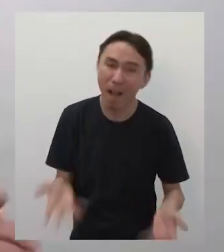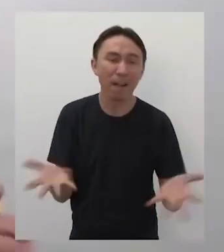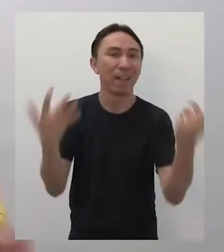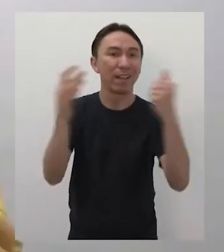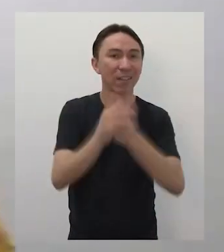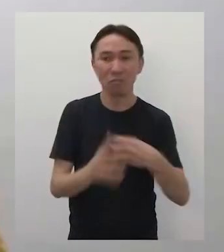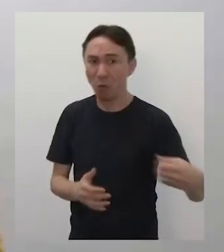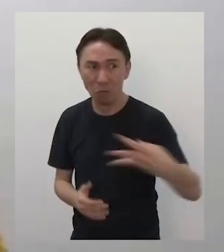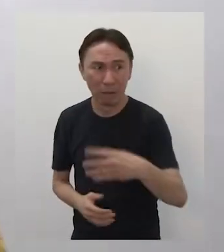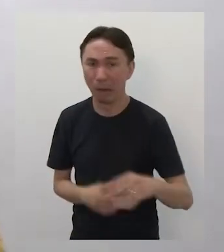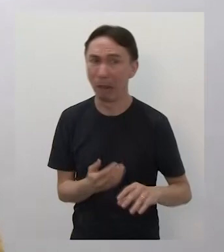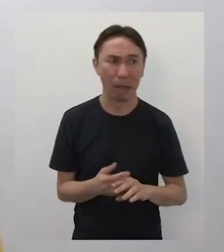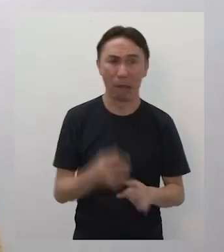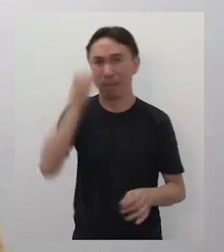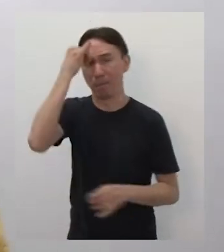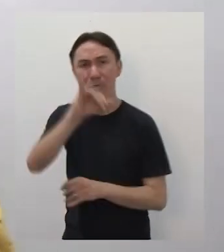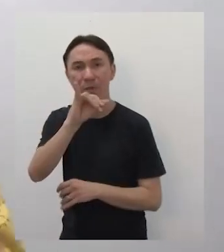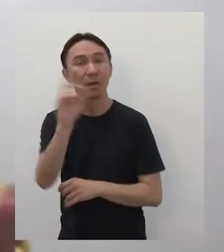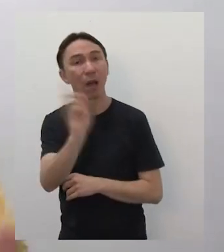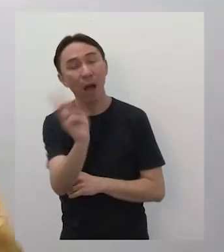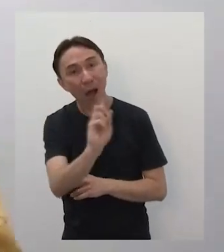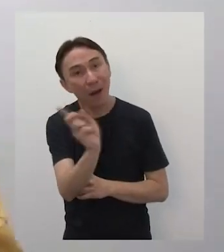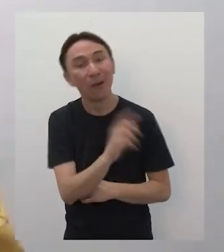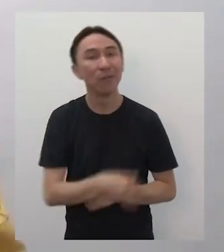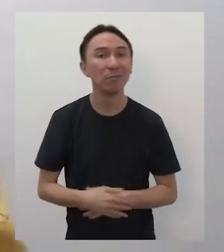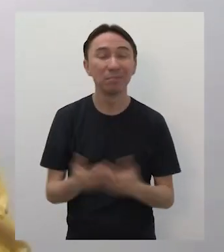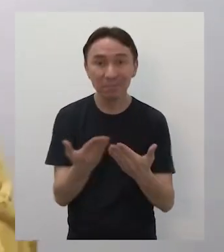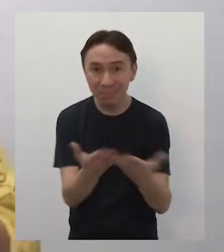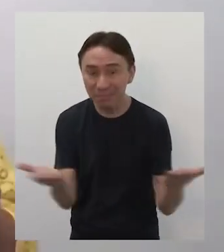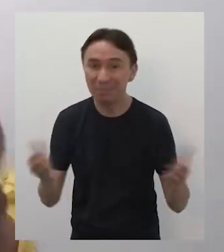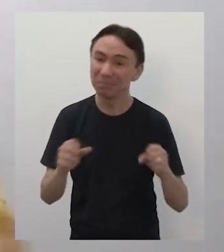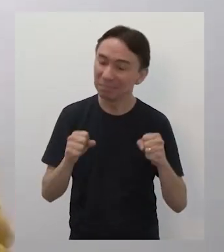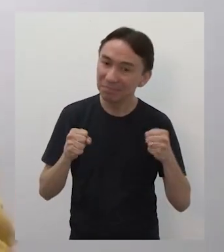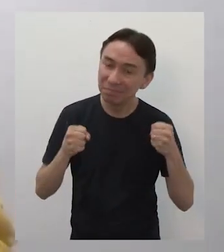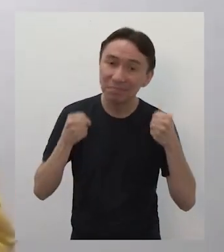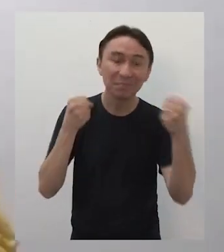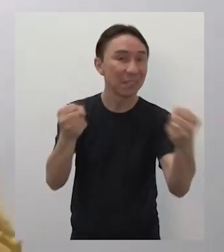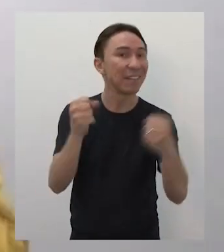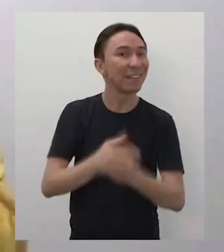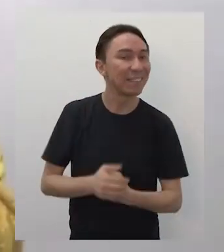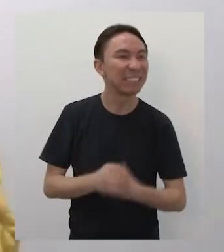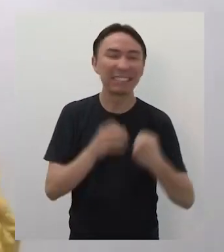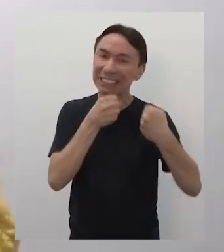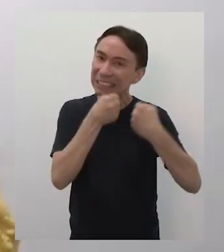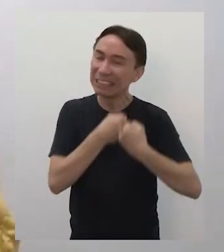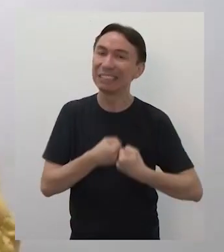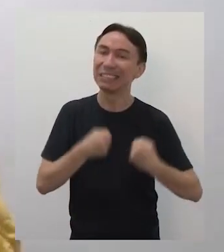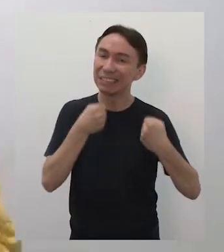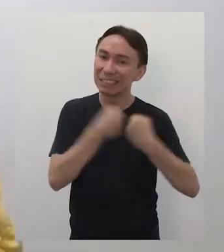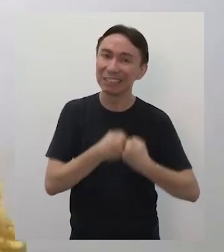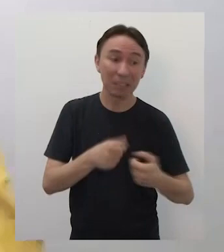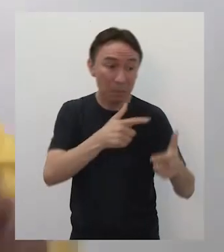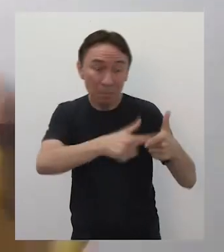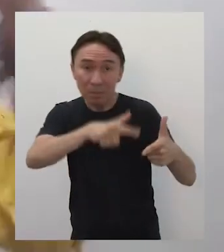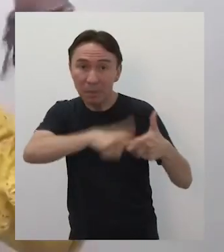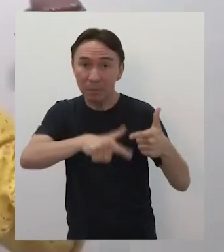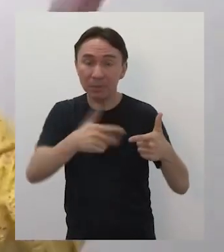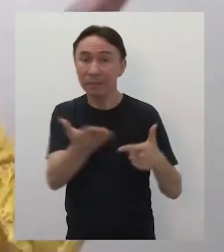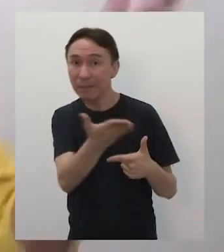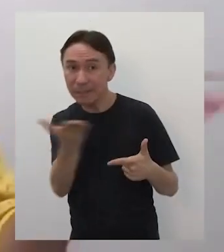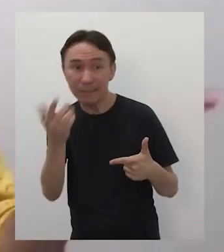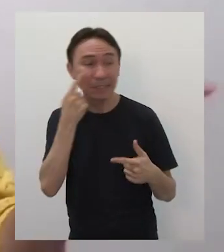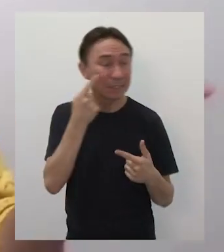fuja dele. Encare os seus desafios e os problemas como oportunidade